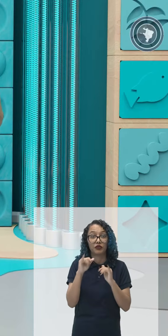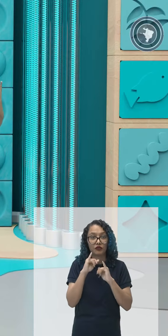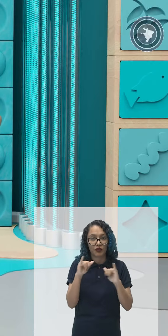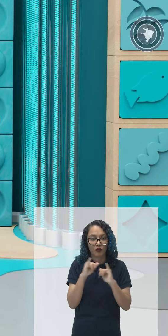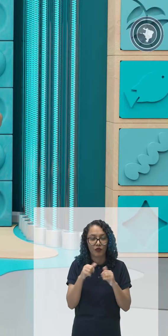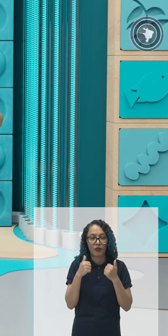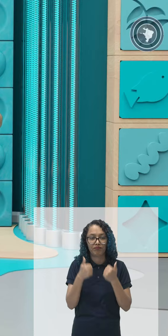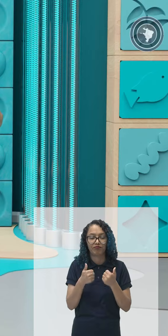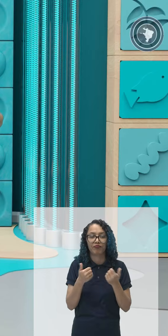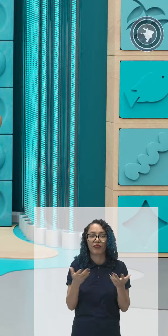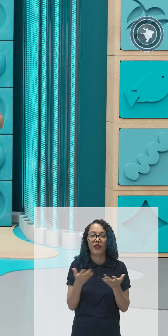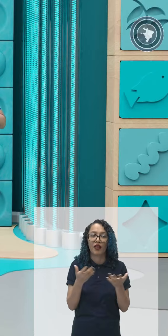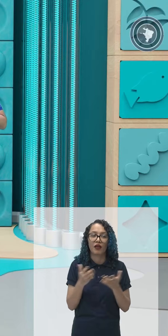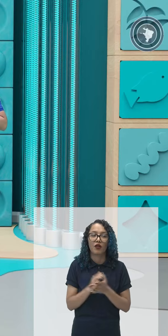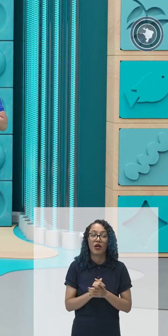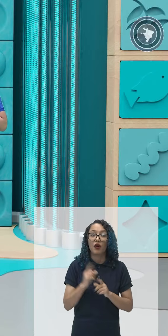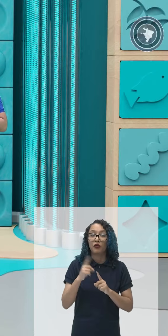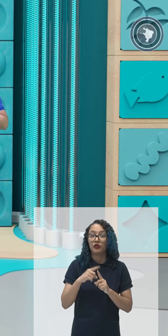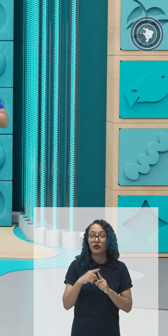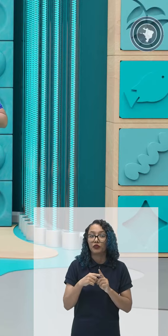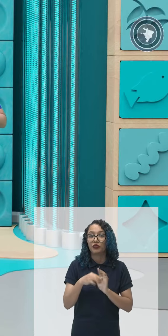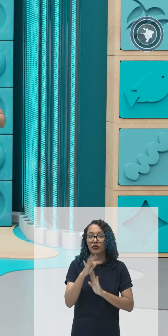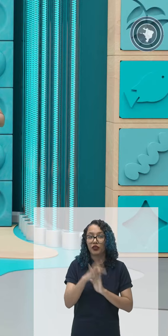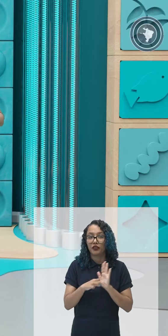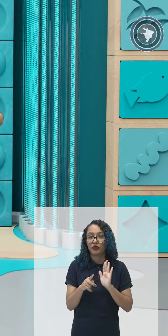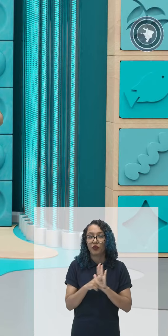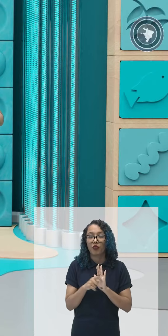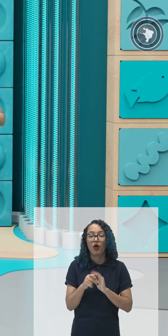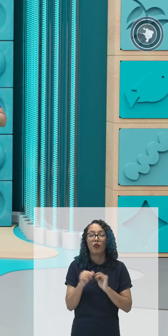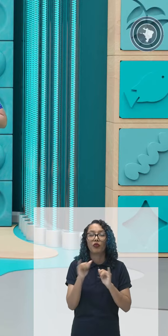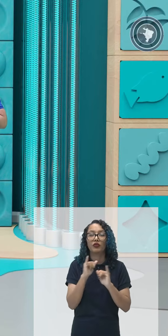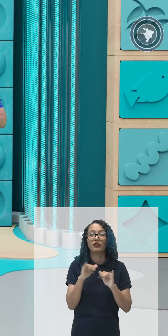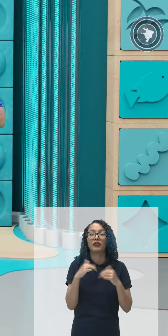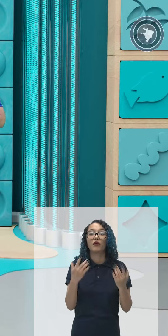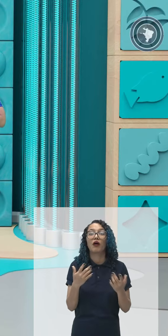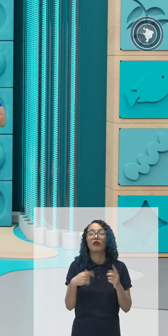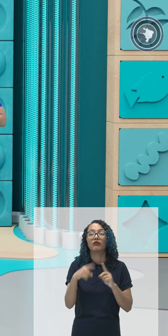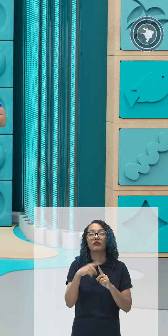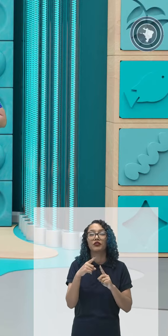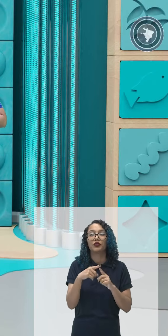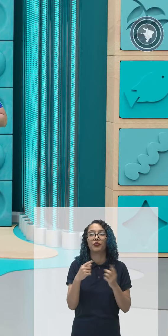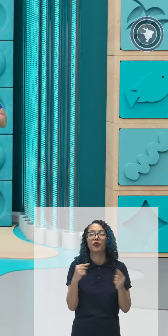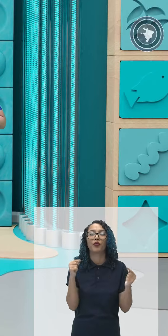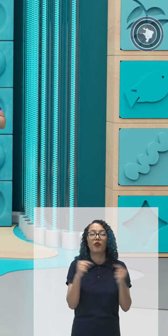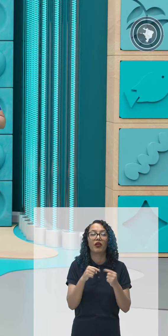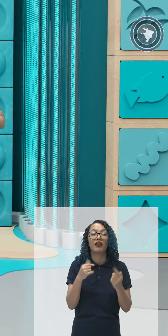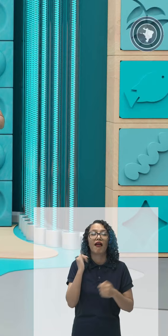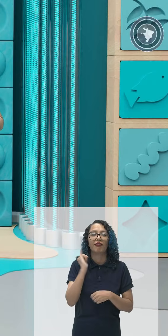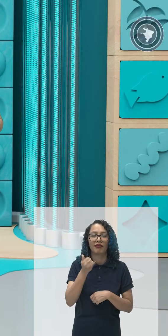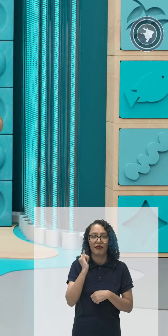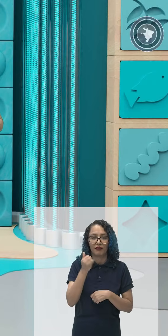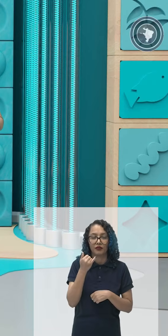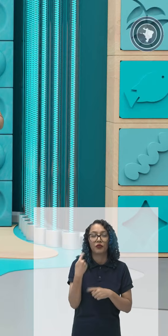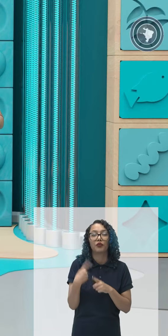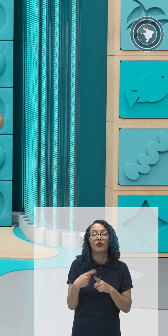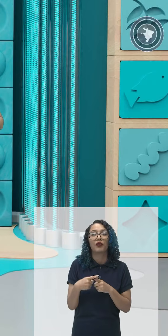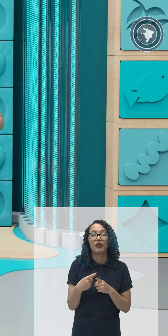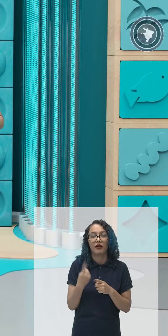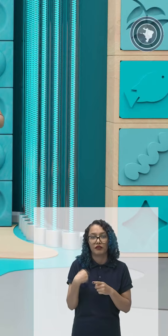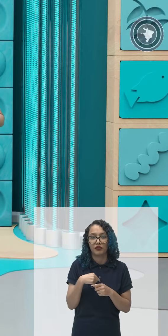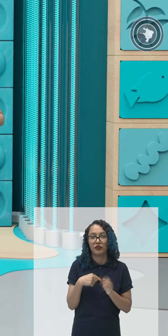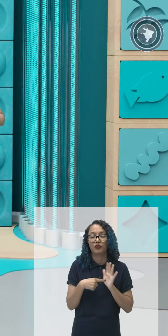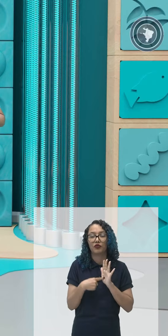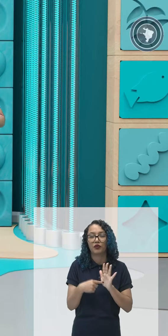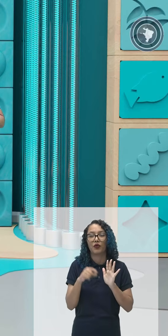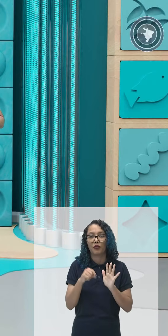formos pensar no tipo de texto que a notícia ela é um texto do tipo narrativo. Porque, como nós vimos, ela vai trazer